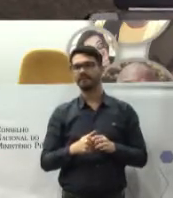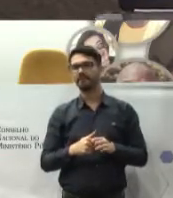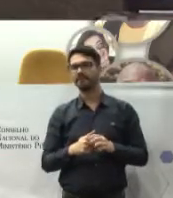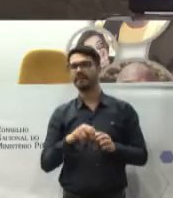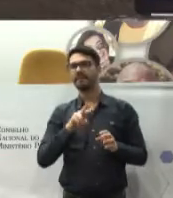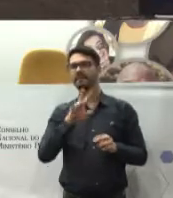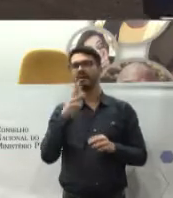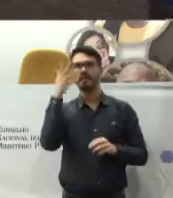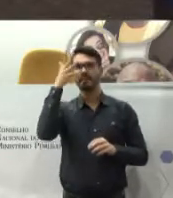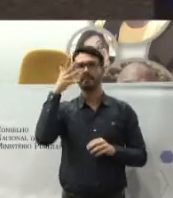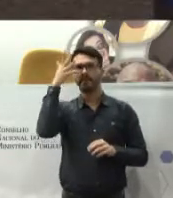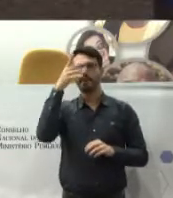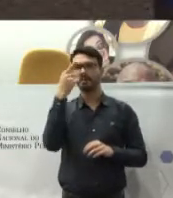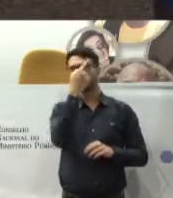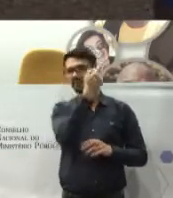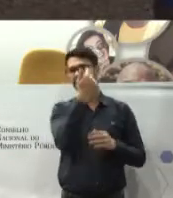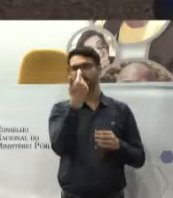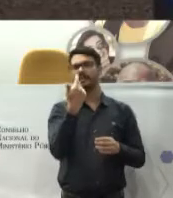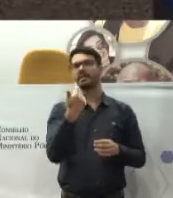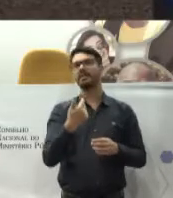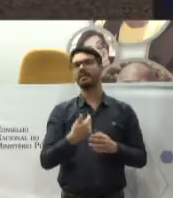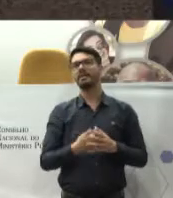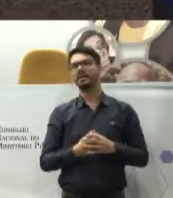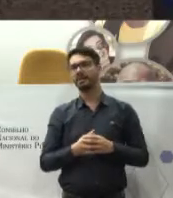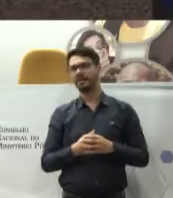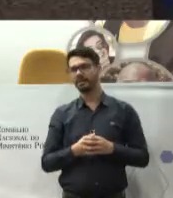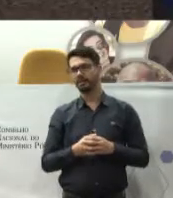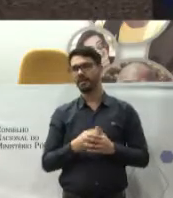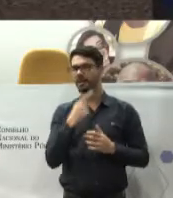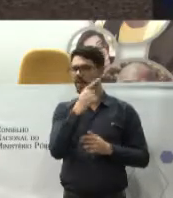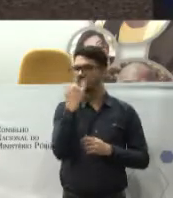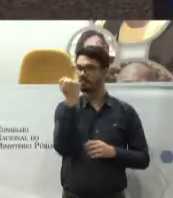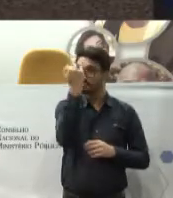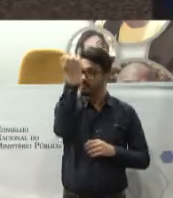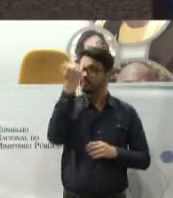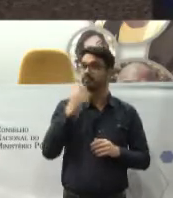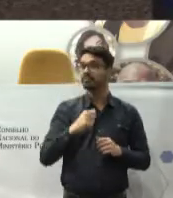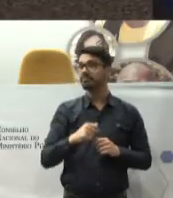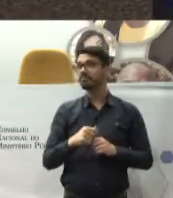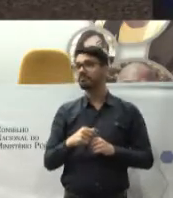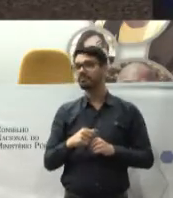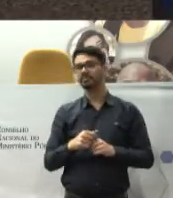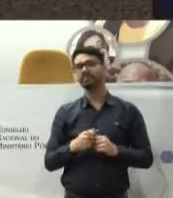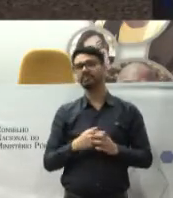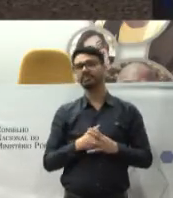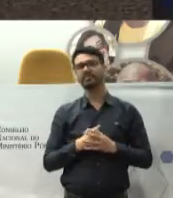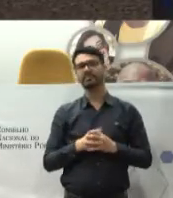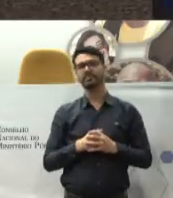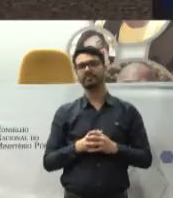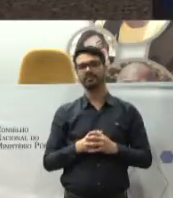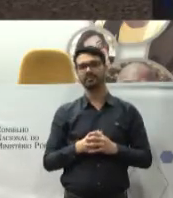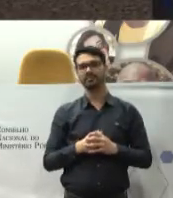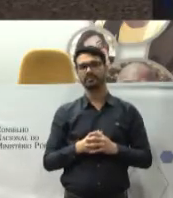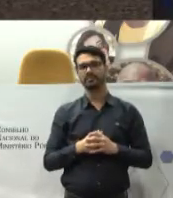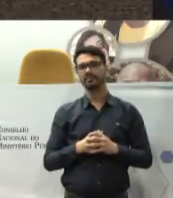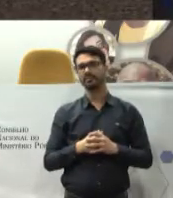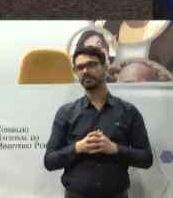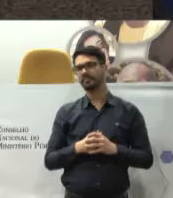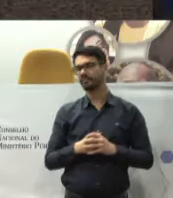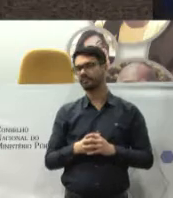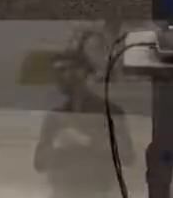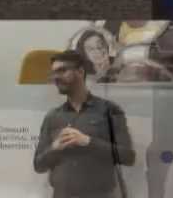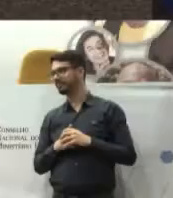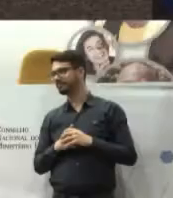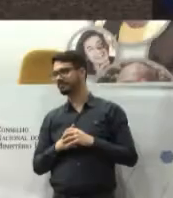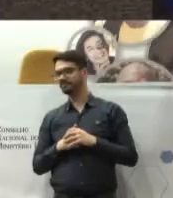e palestrar em seguida, que não percam que ela é de um brilhantismo ímpar. Muito bem.